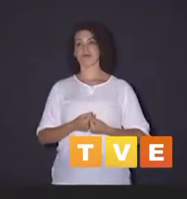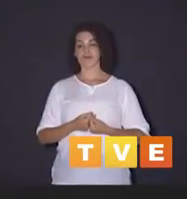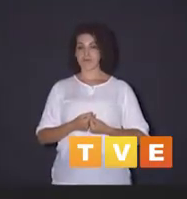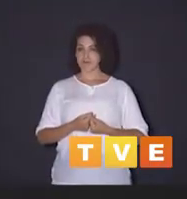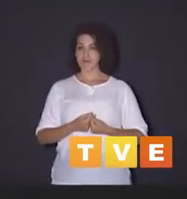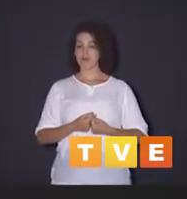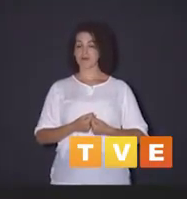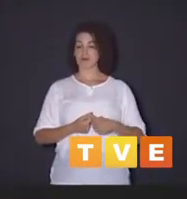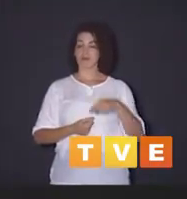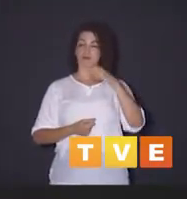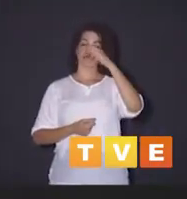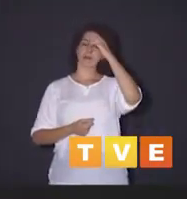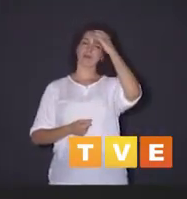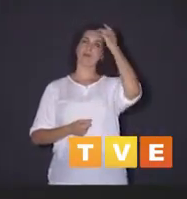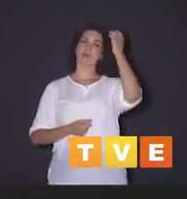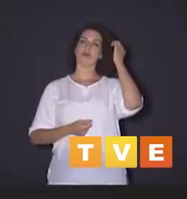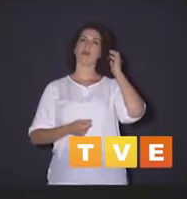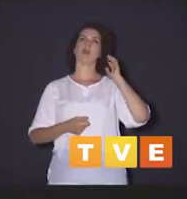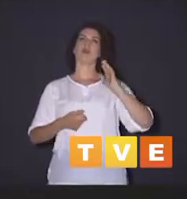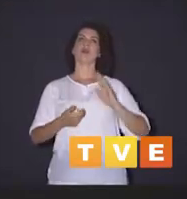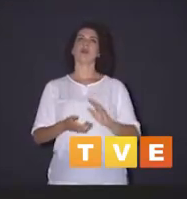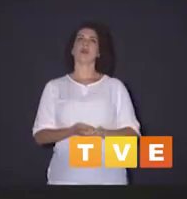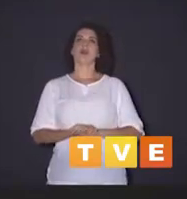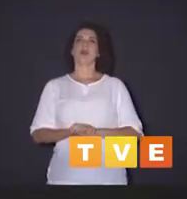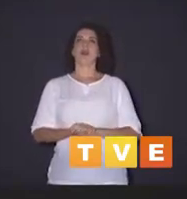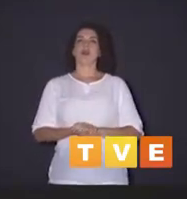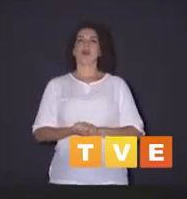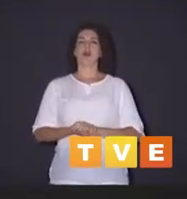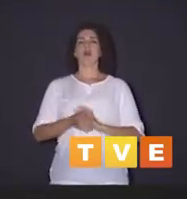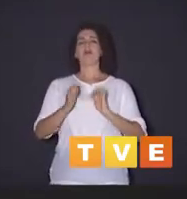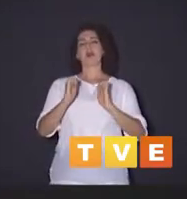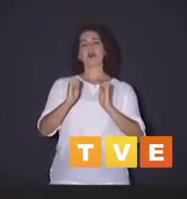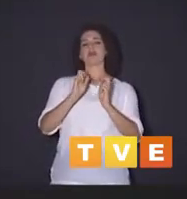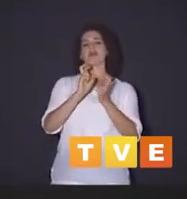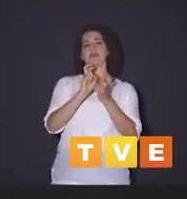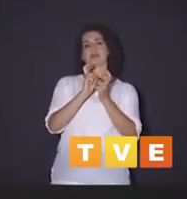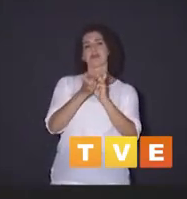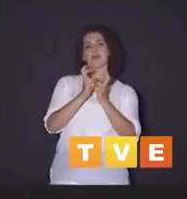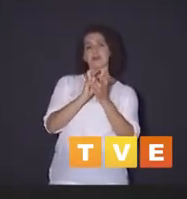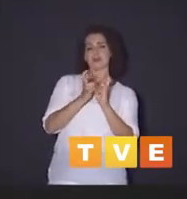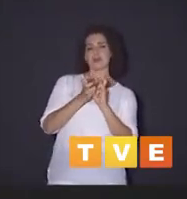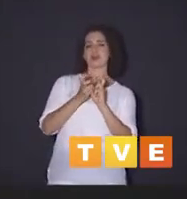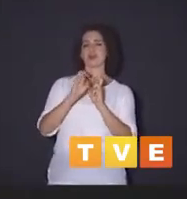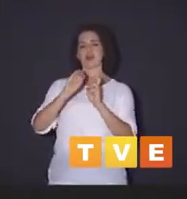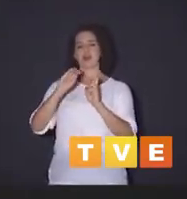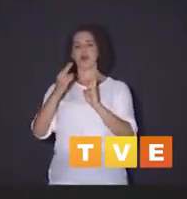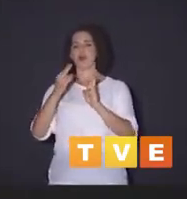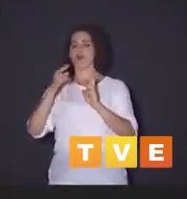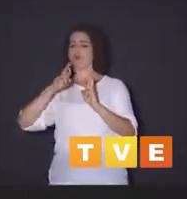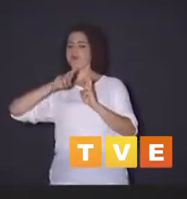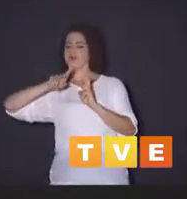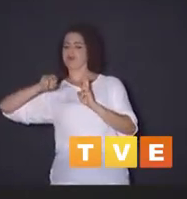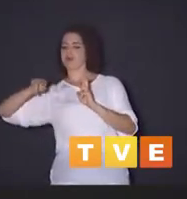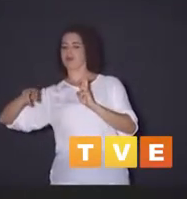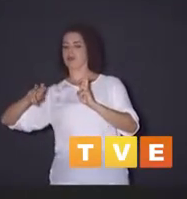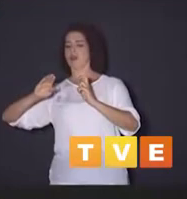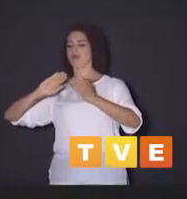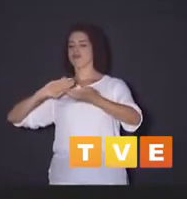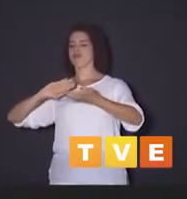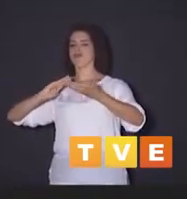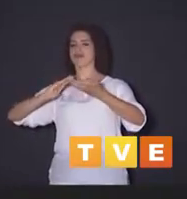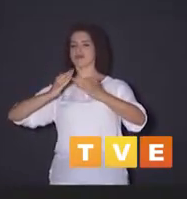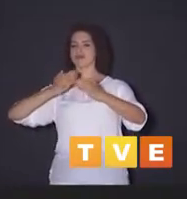que dá muito é em qualquer uma seja concluída seja a outras artes marciais eu em artes marciais